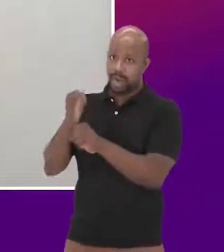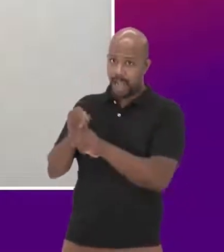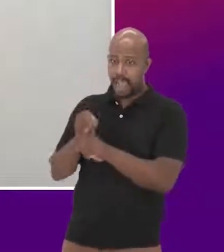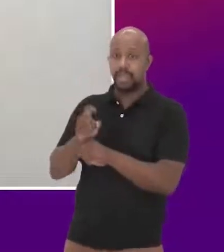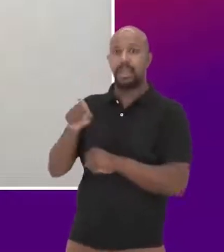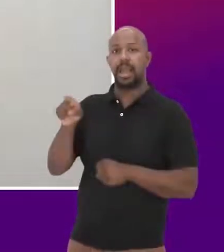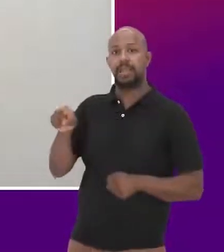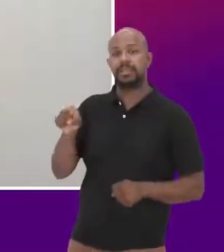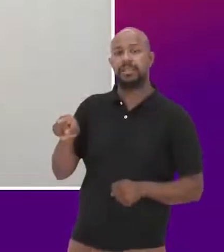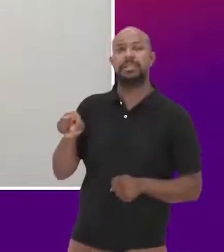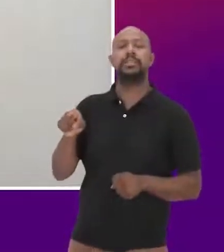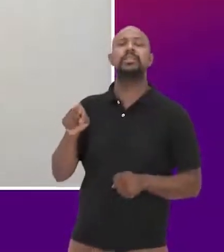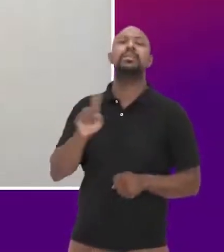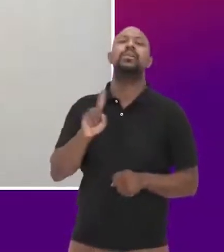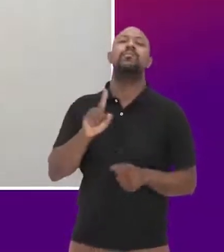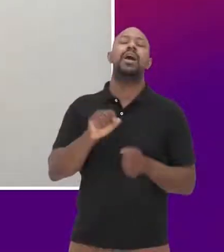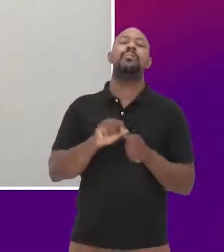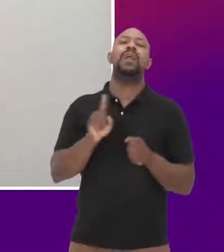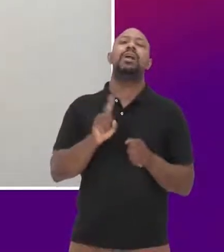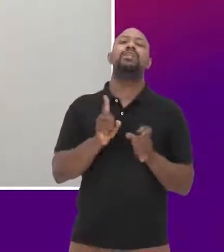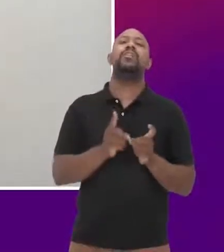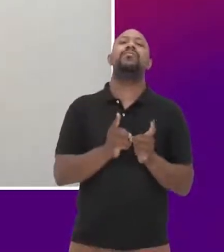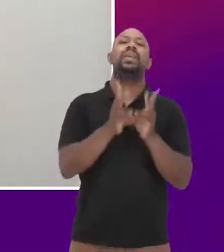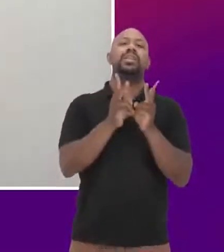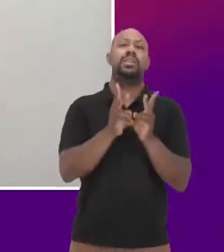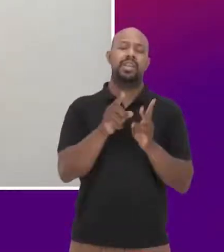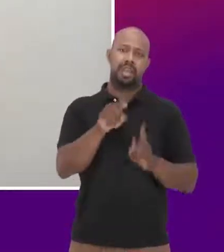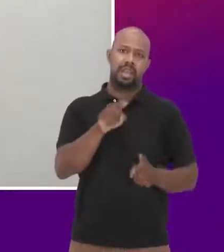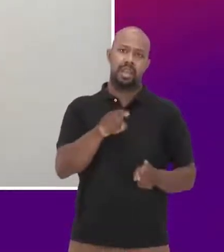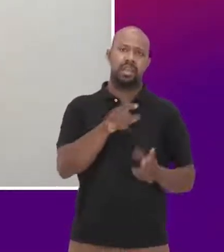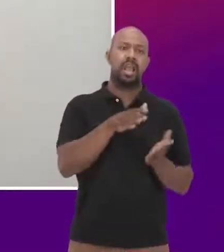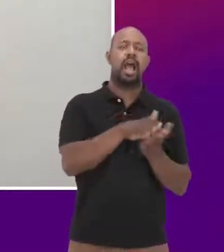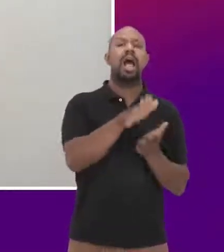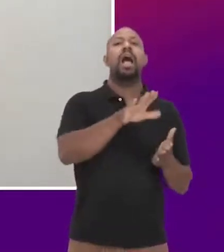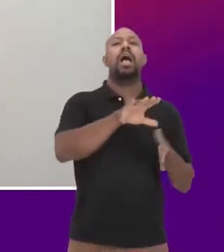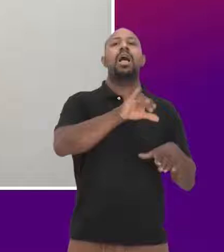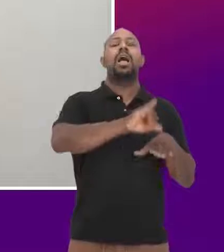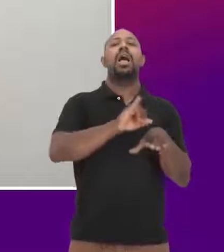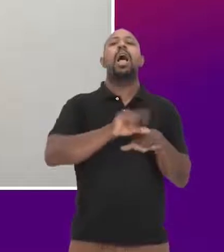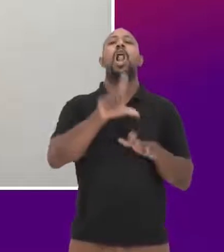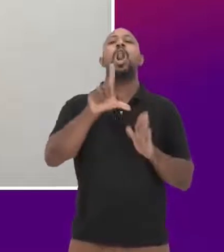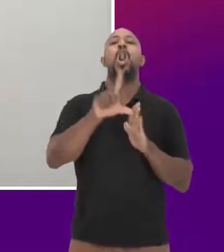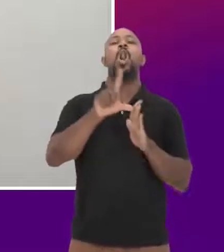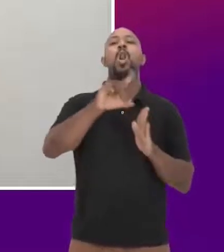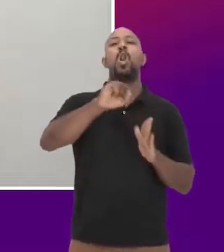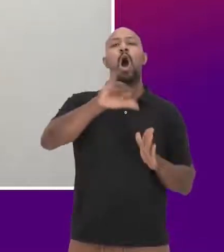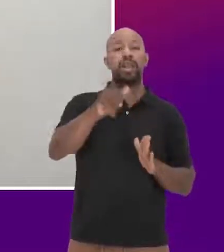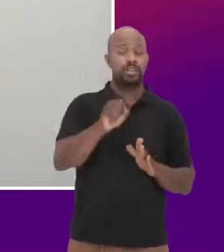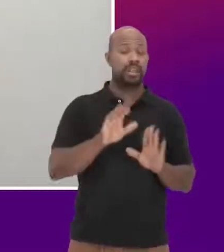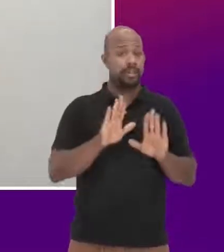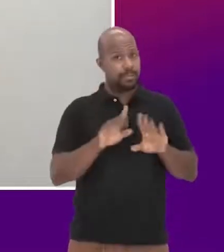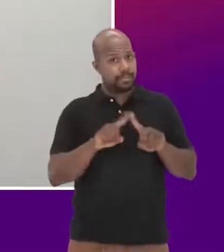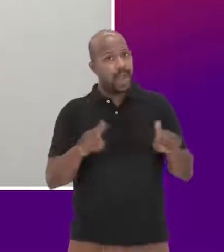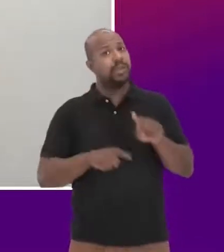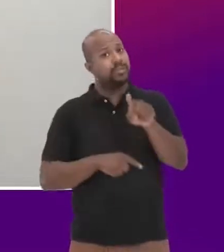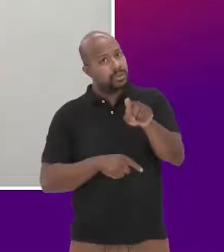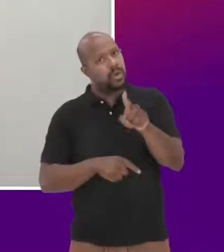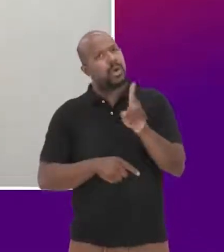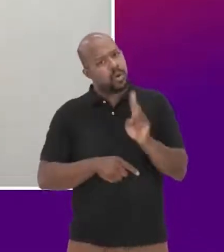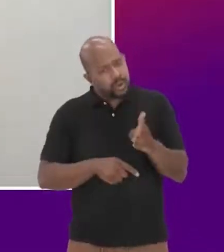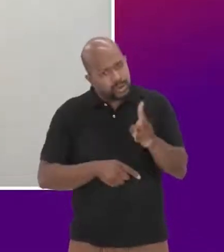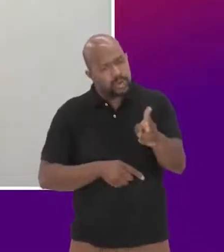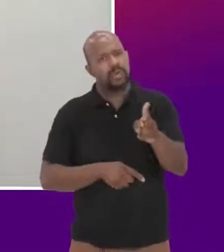gente não vai mais vender Time Out nas bancas. Mas o senhor